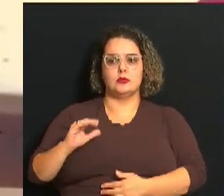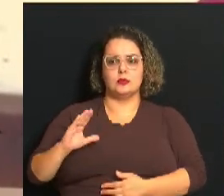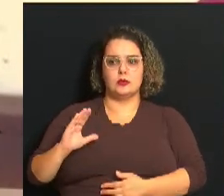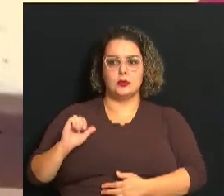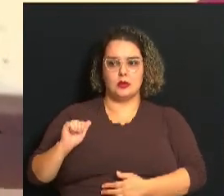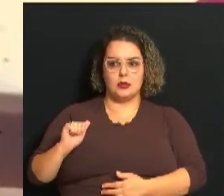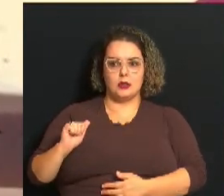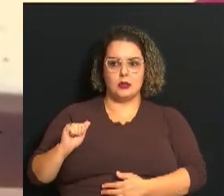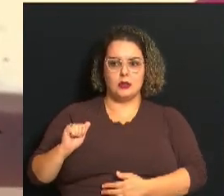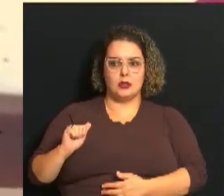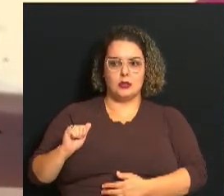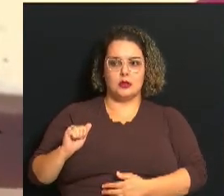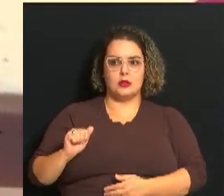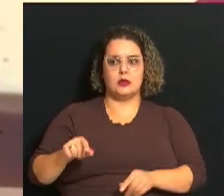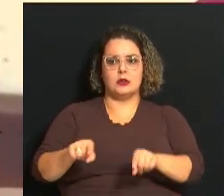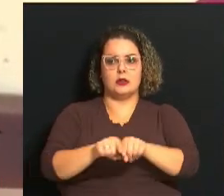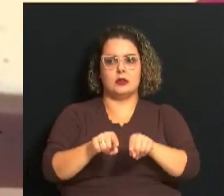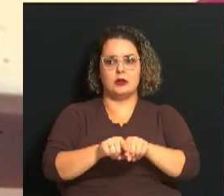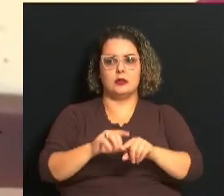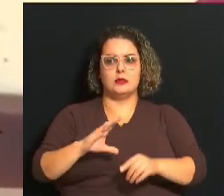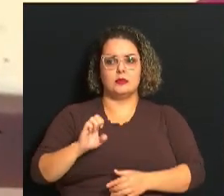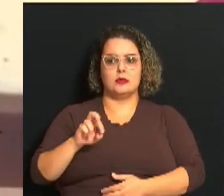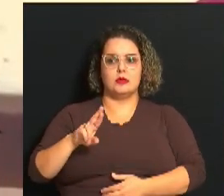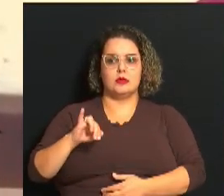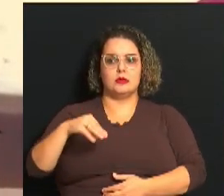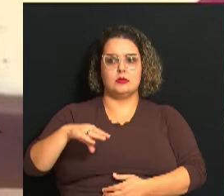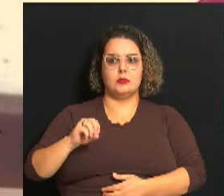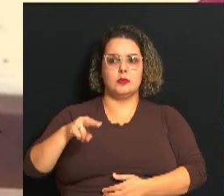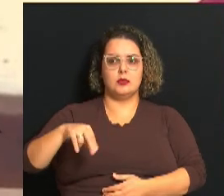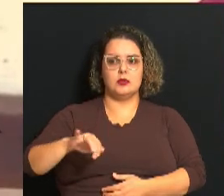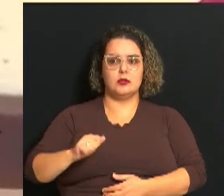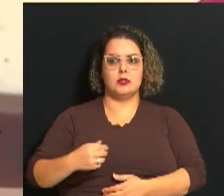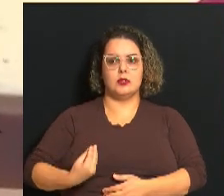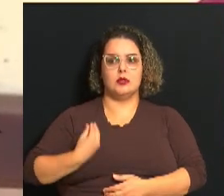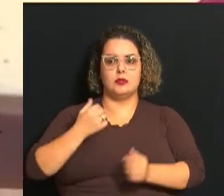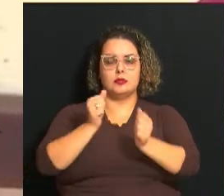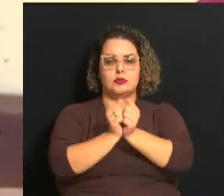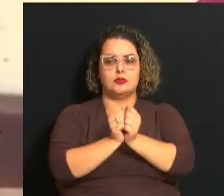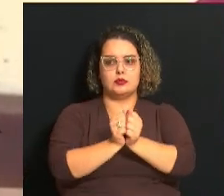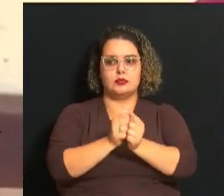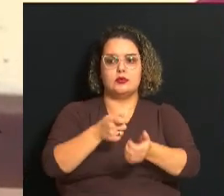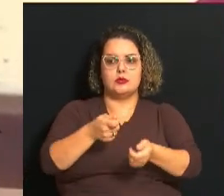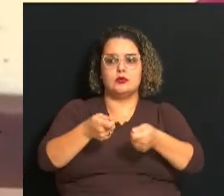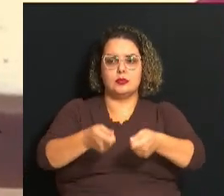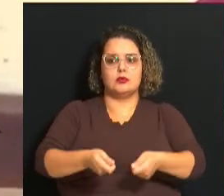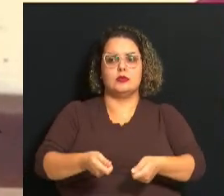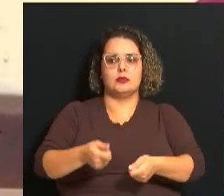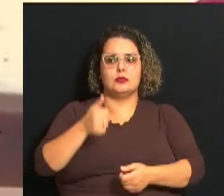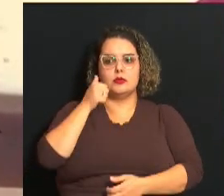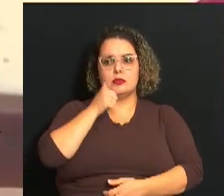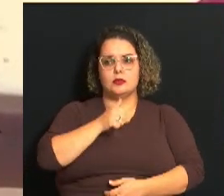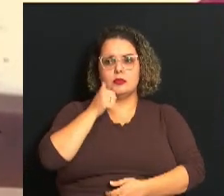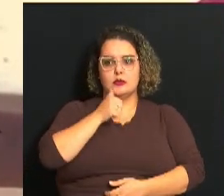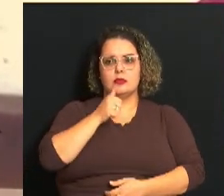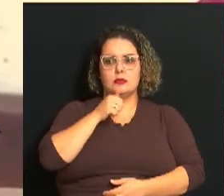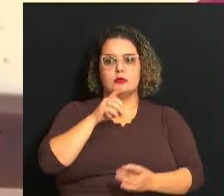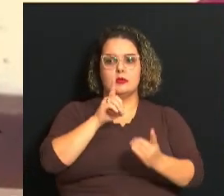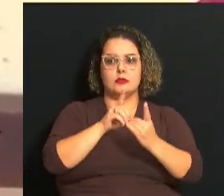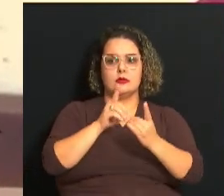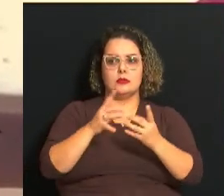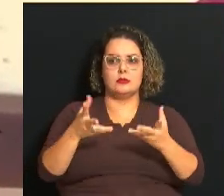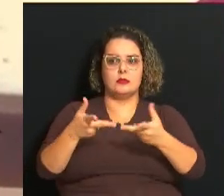também aos servidores do cerimonial que teve aqui conosco Garantido e as meninas né da recepção